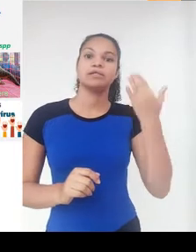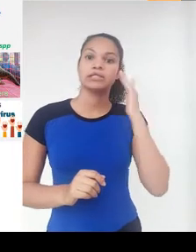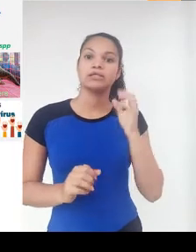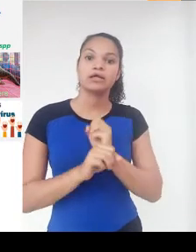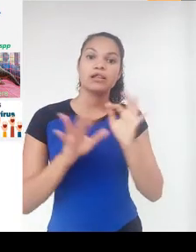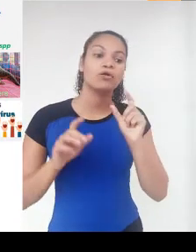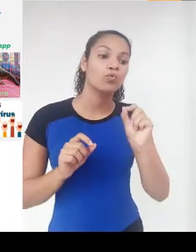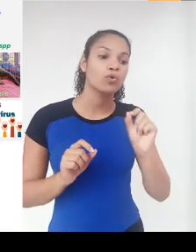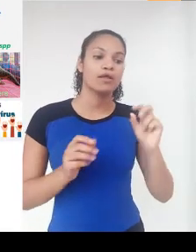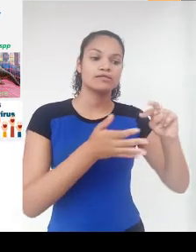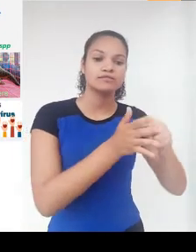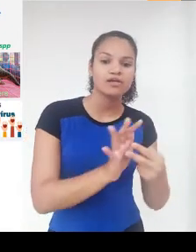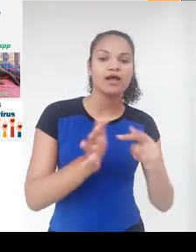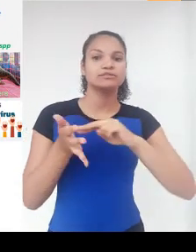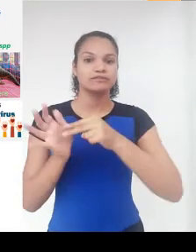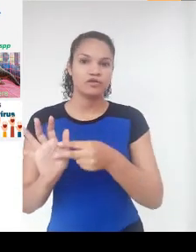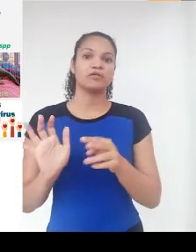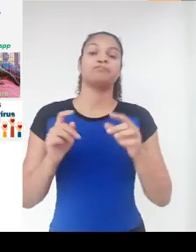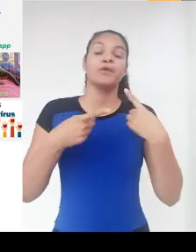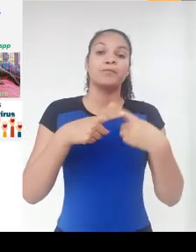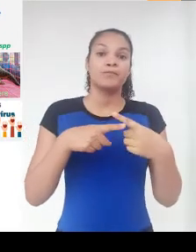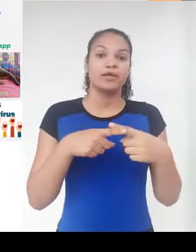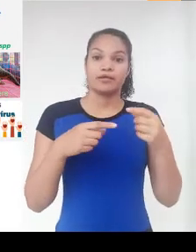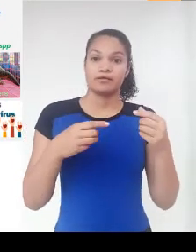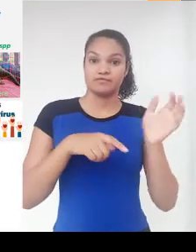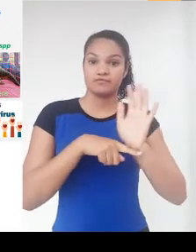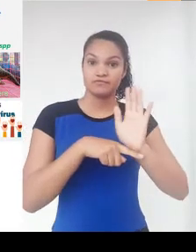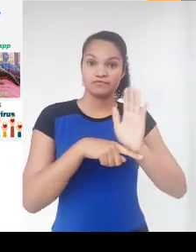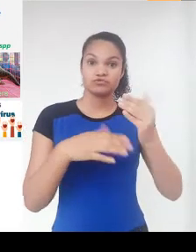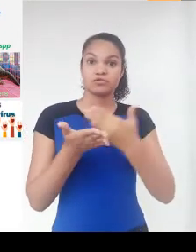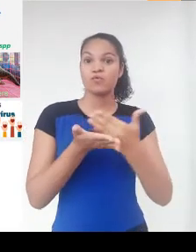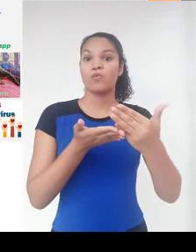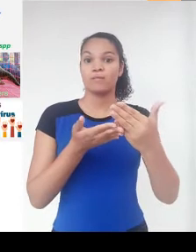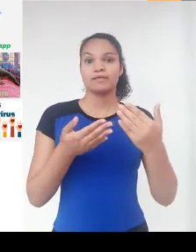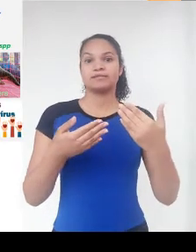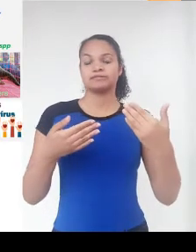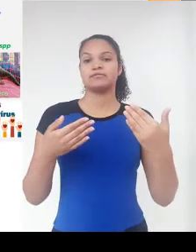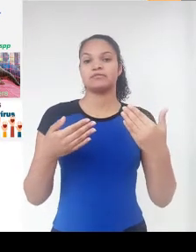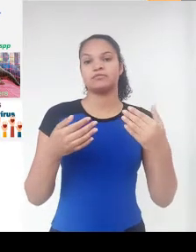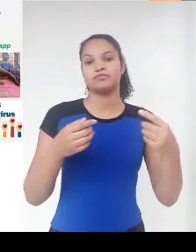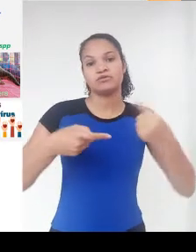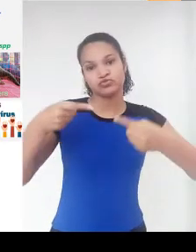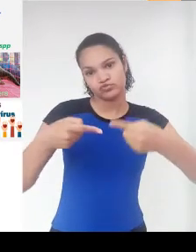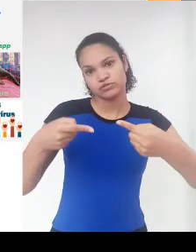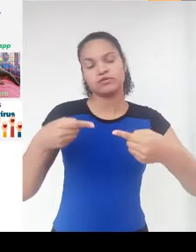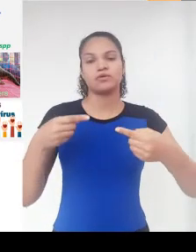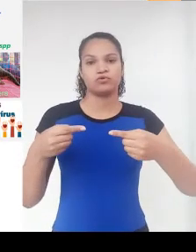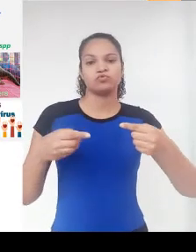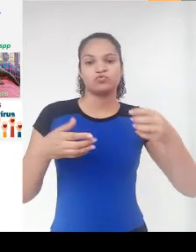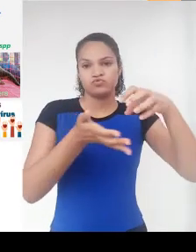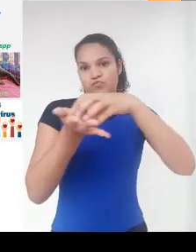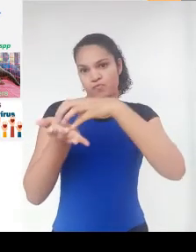vídeo está abrindo a semana de discussões nos diferentes polos que trabalham a biologia.